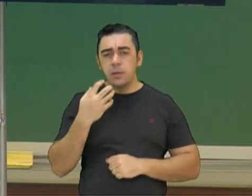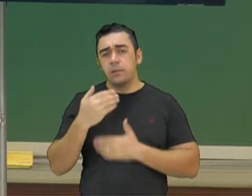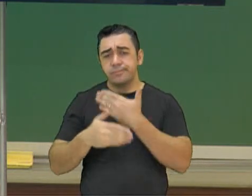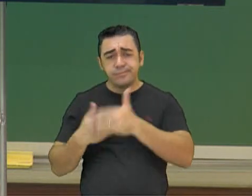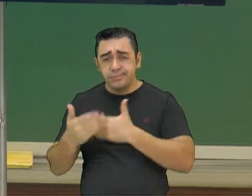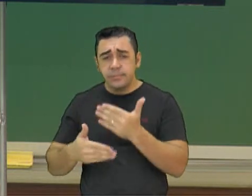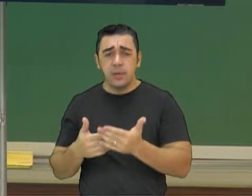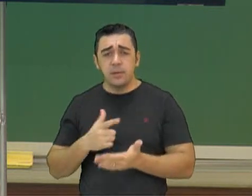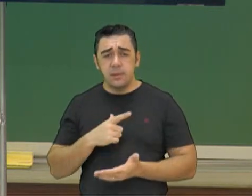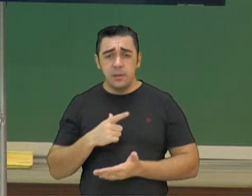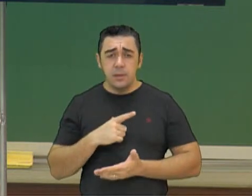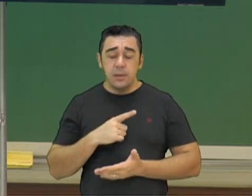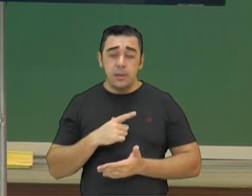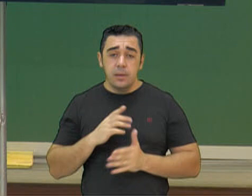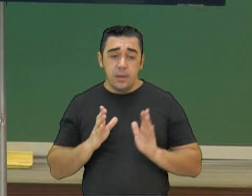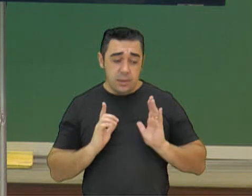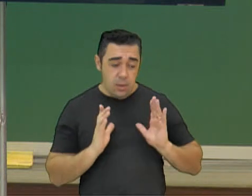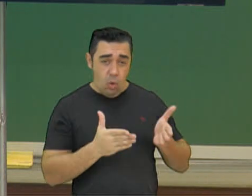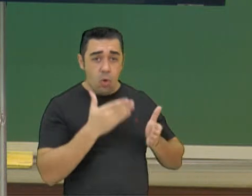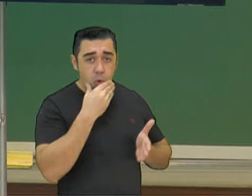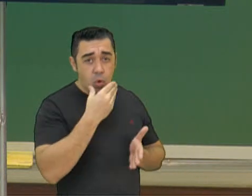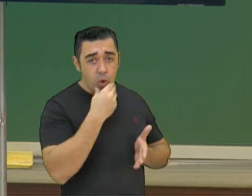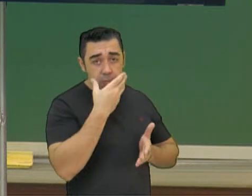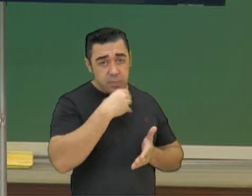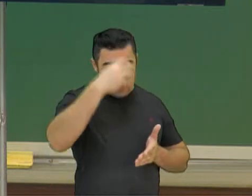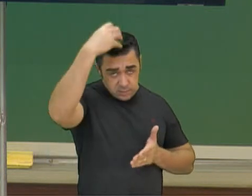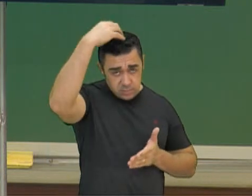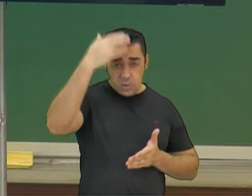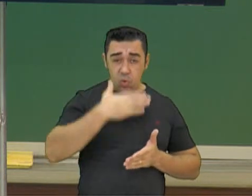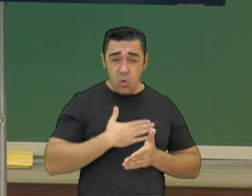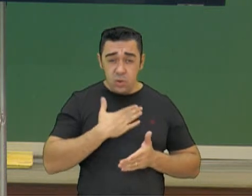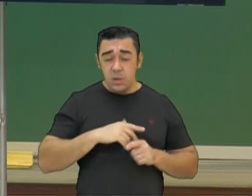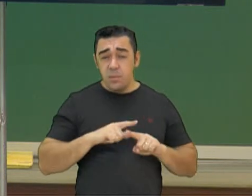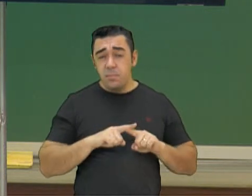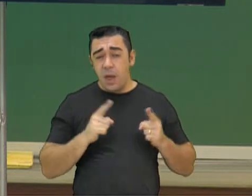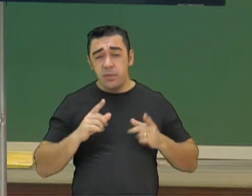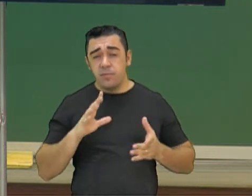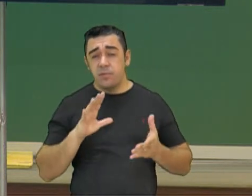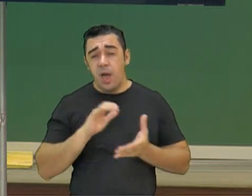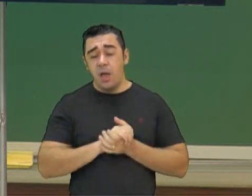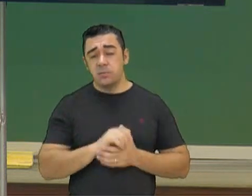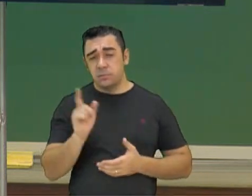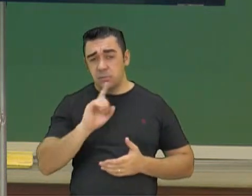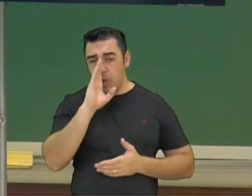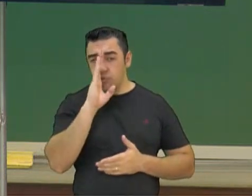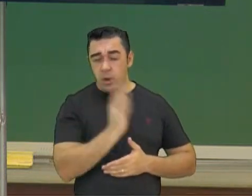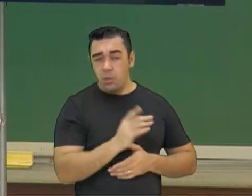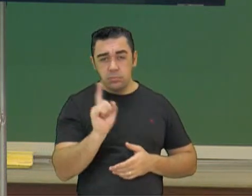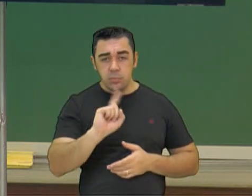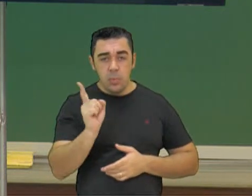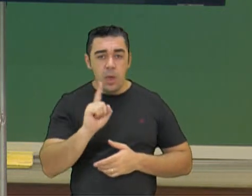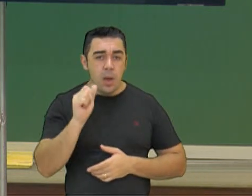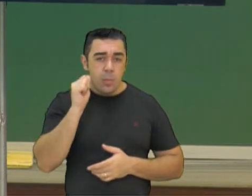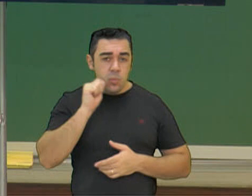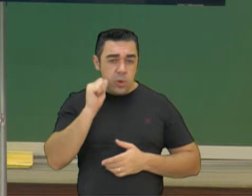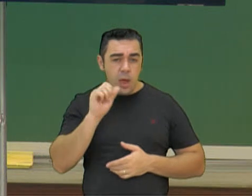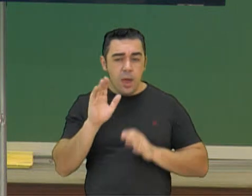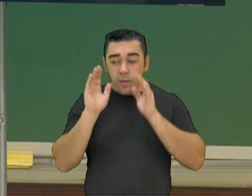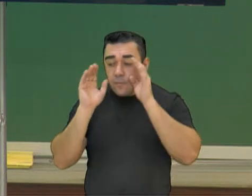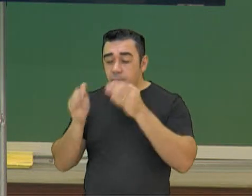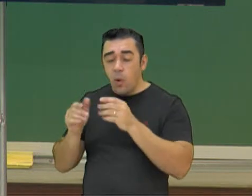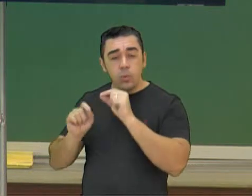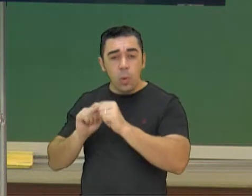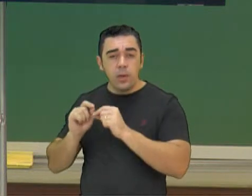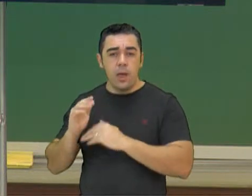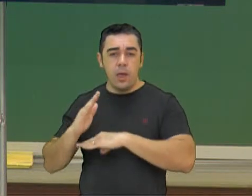ela vai... Apesar de existir o príncipe ali, ela gostar e tudo, eles não vão casar logo de cara, e ela vai dar um pouco de atenção à carreira,